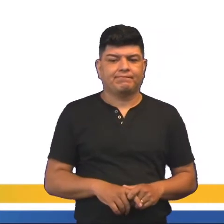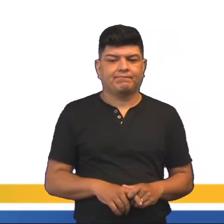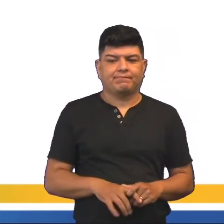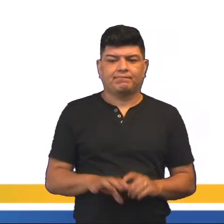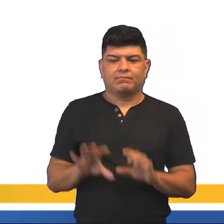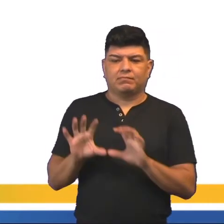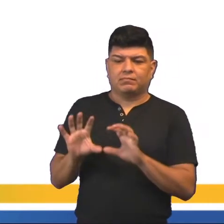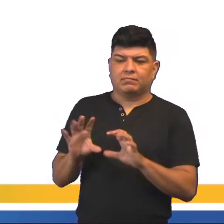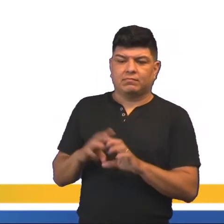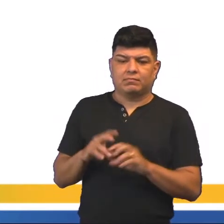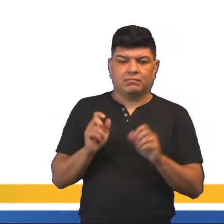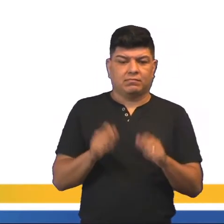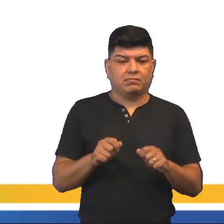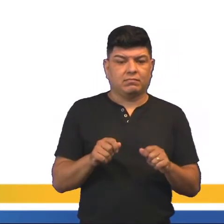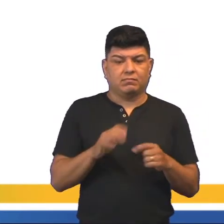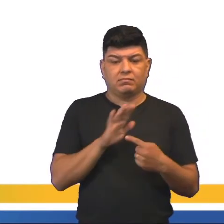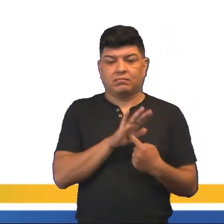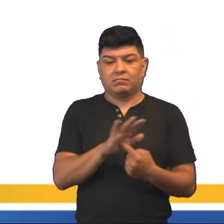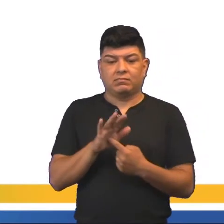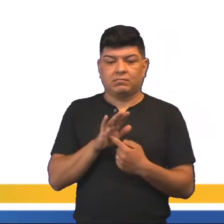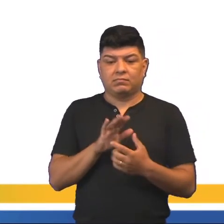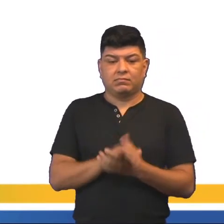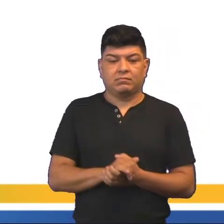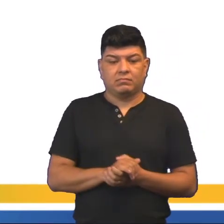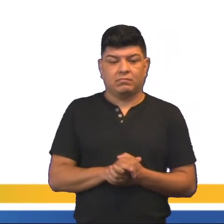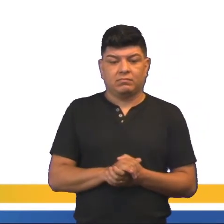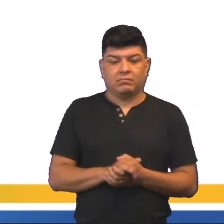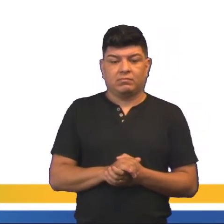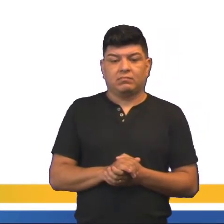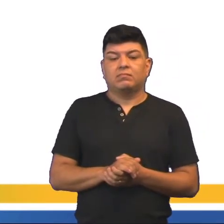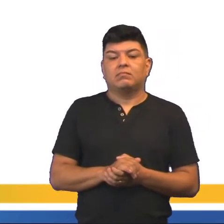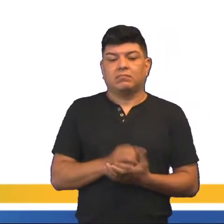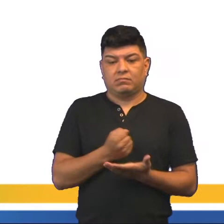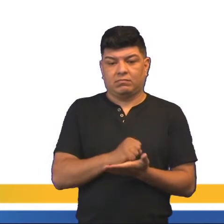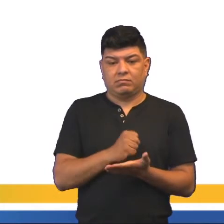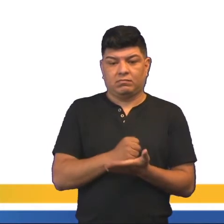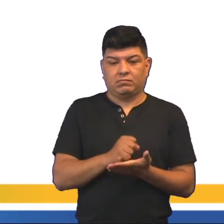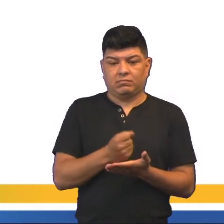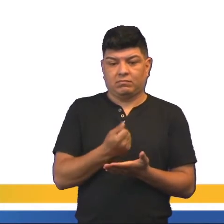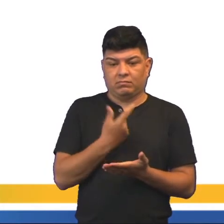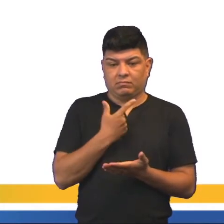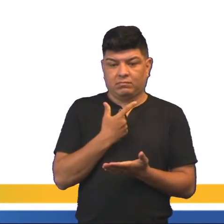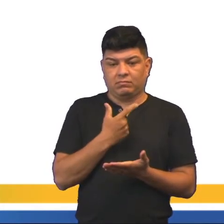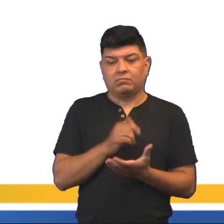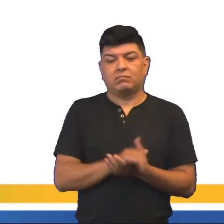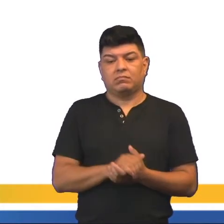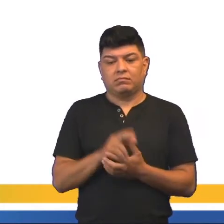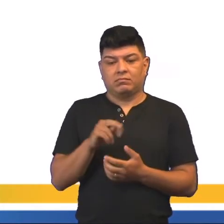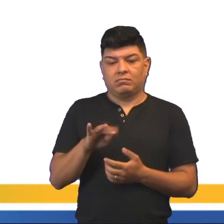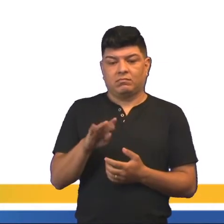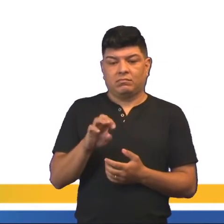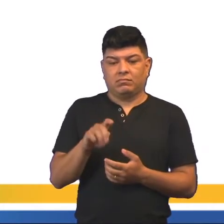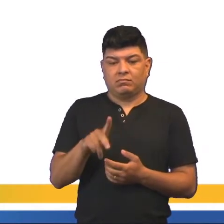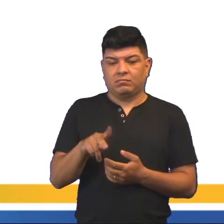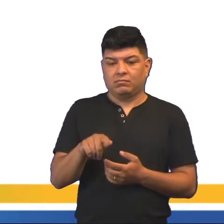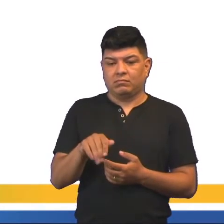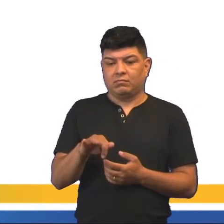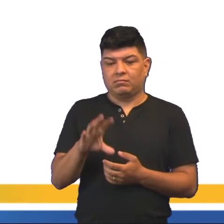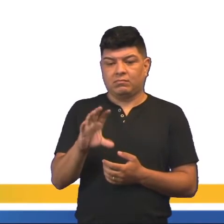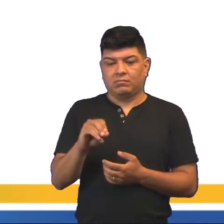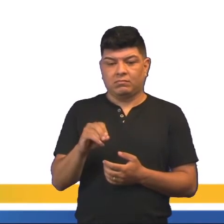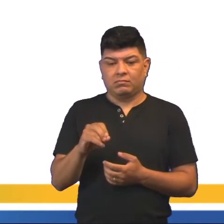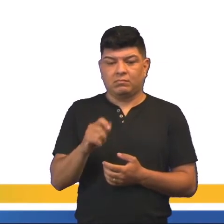Nesse caso aí, nós podemos citar os medicamentos anticolinérgicos, também podemos